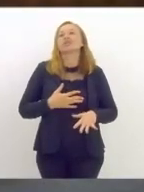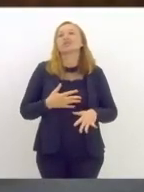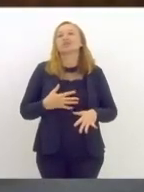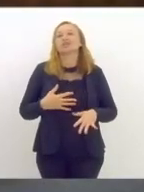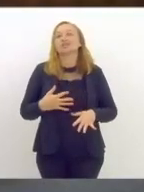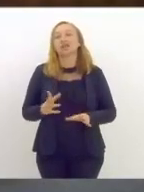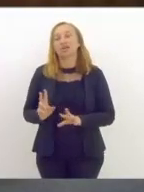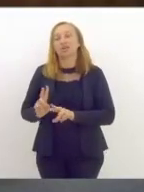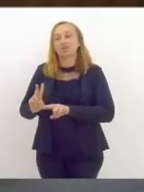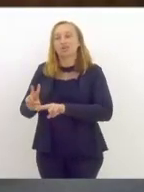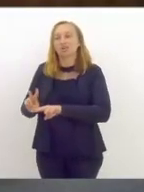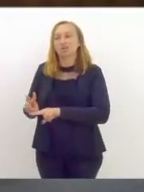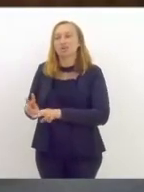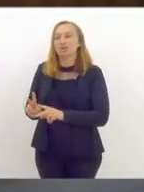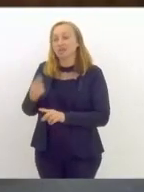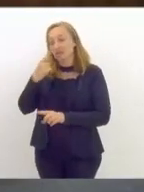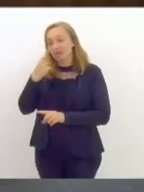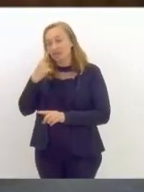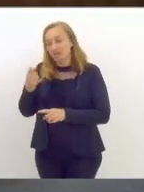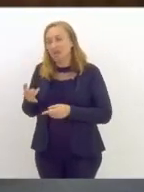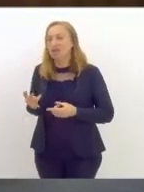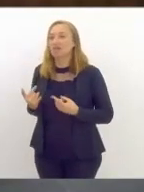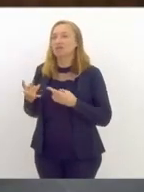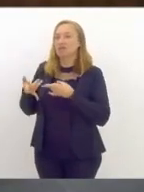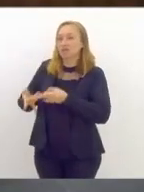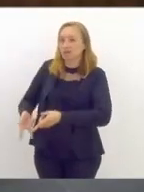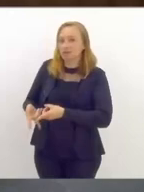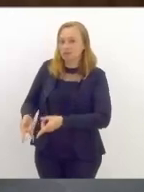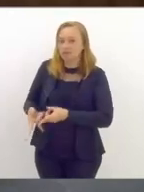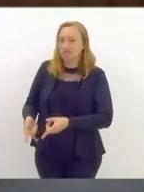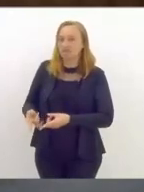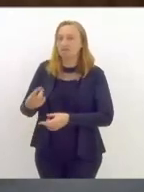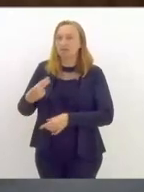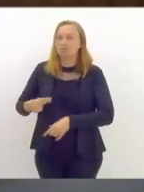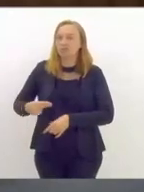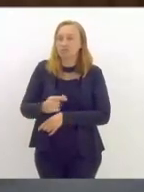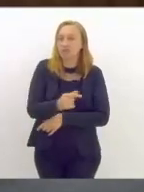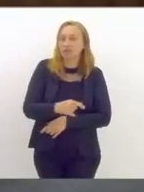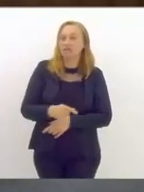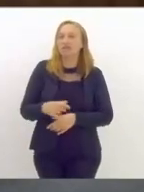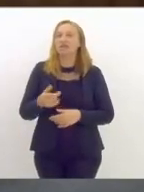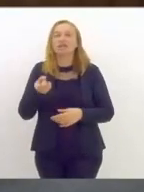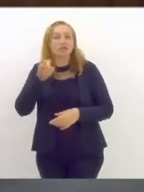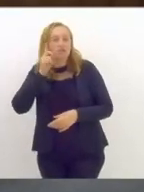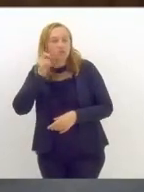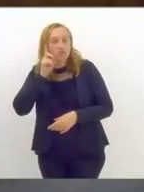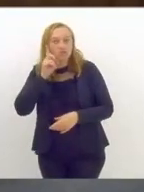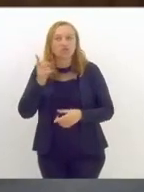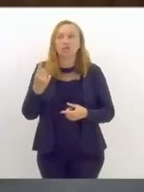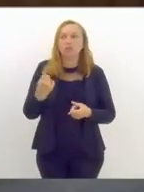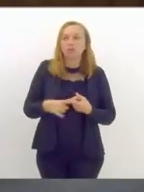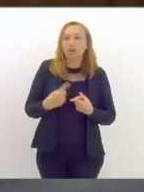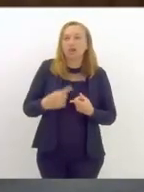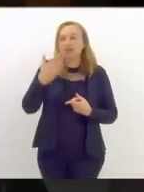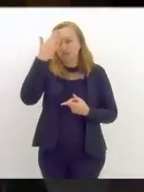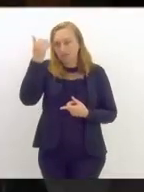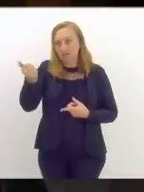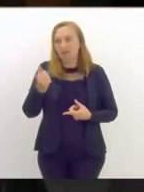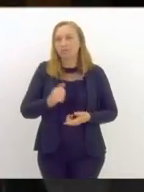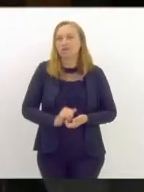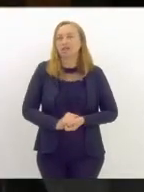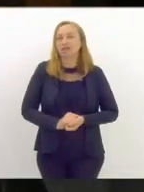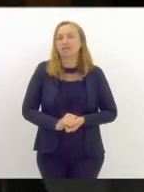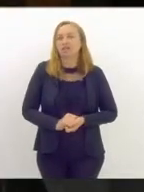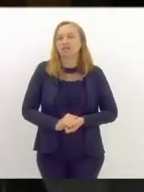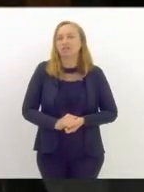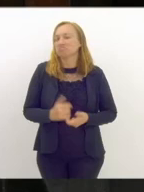internar esse paciente em algum lugar. O oficial de justiça está aqui, vamos sair por trás hoje. Isso era o dia a dia, porque a gente sabe que